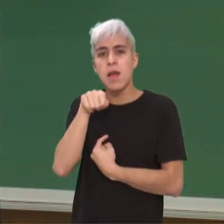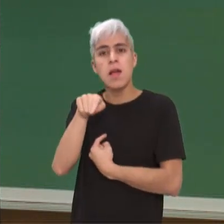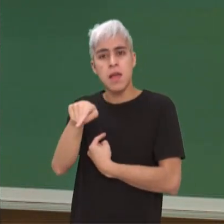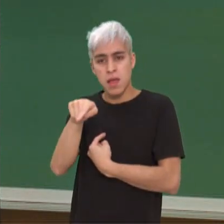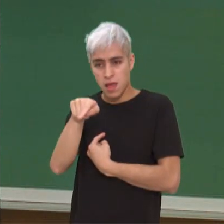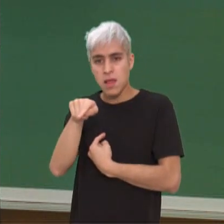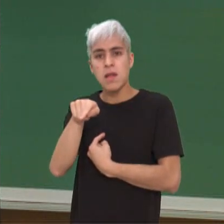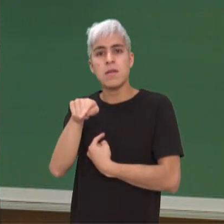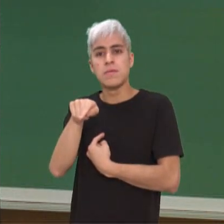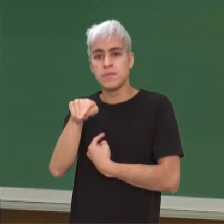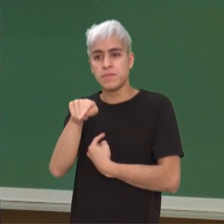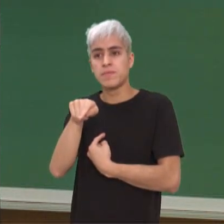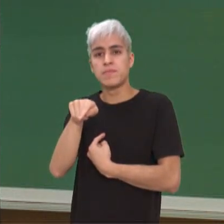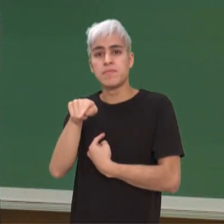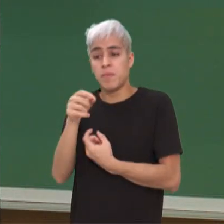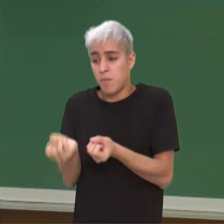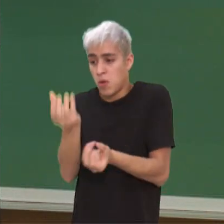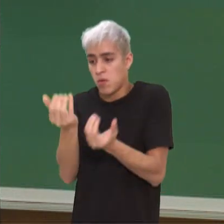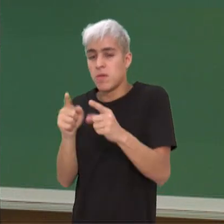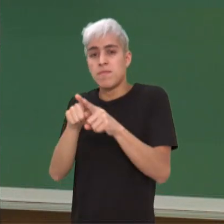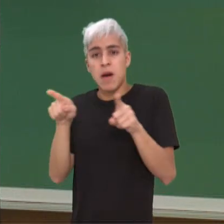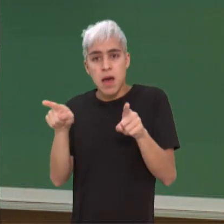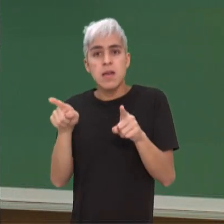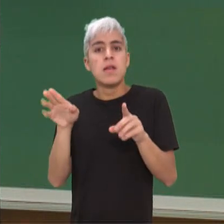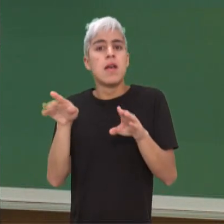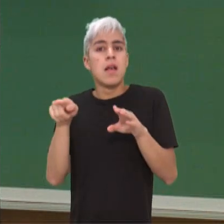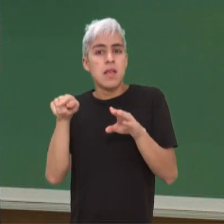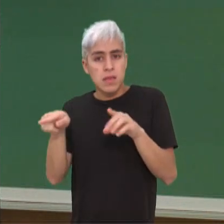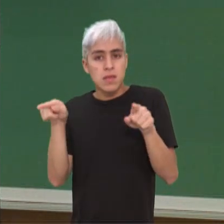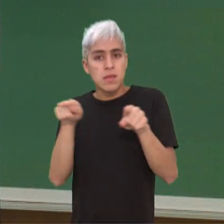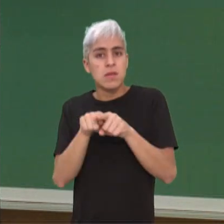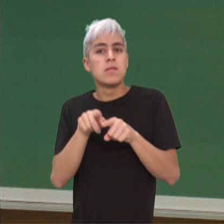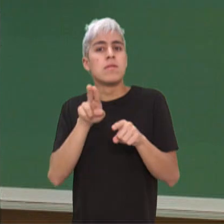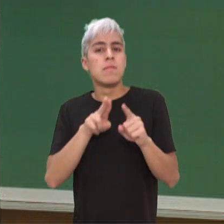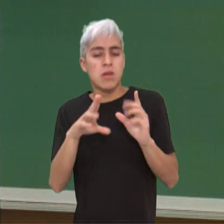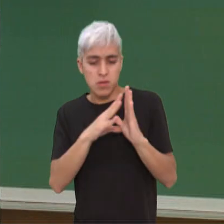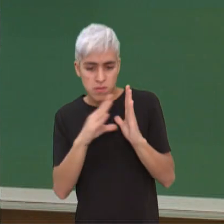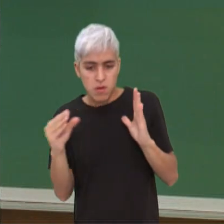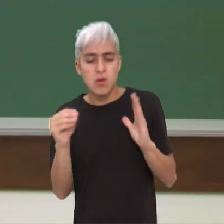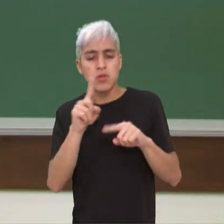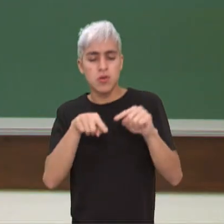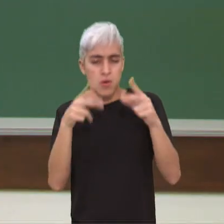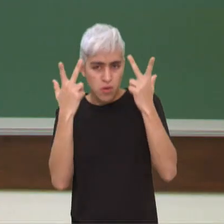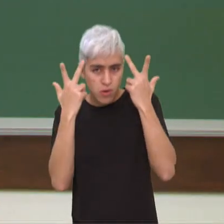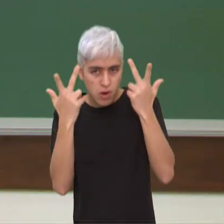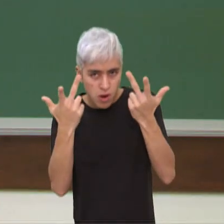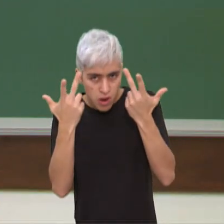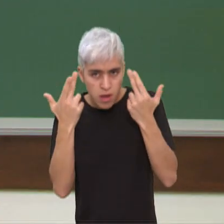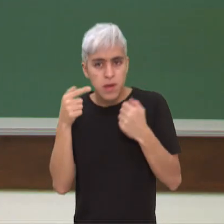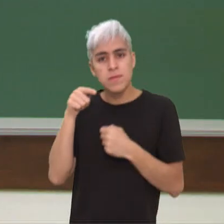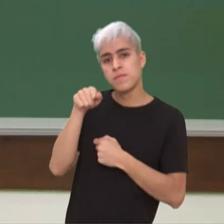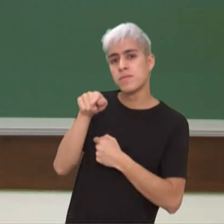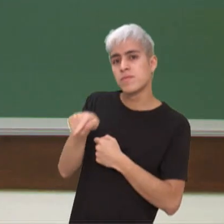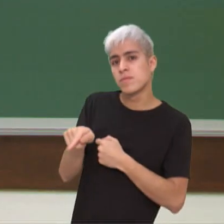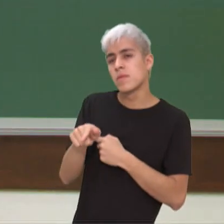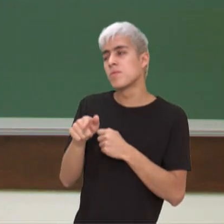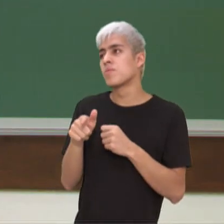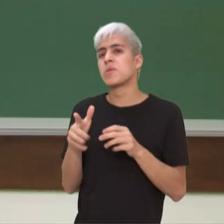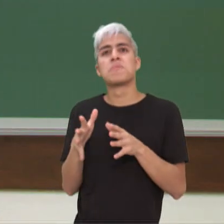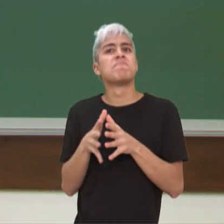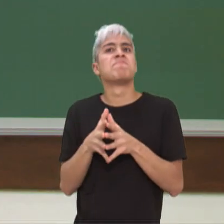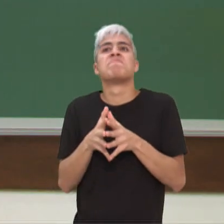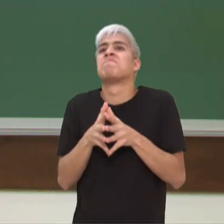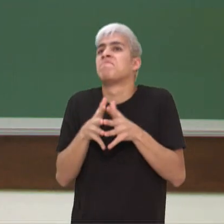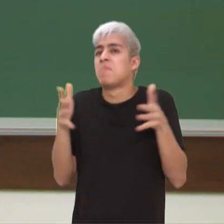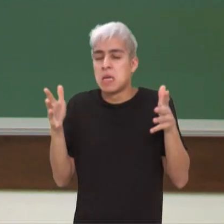mas também o uso desse modelo de recurso natural, ela é amplamente